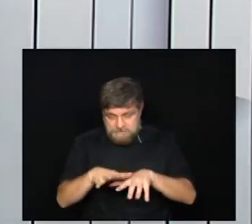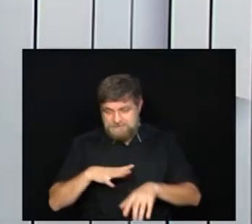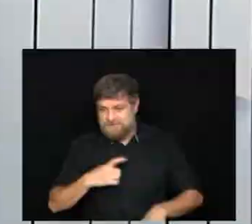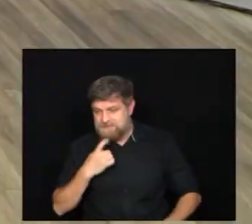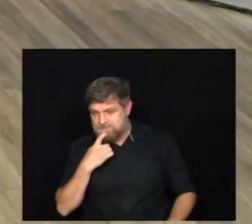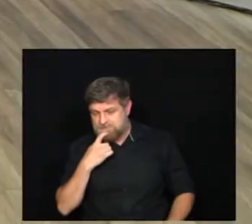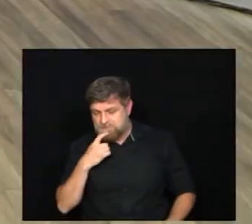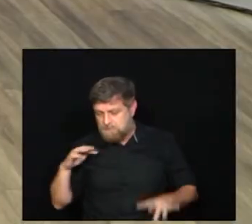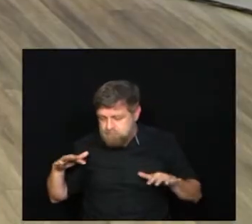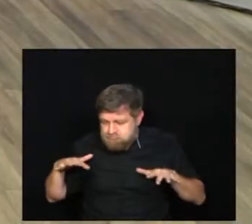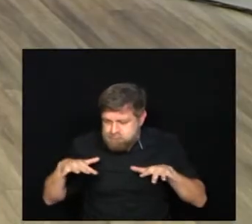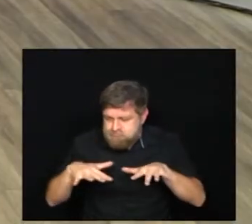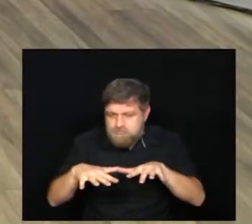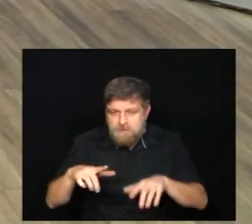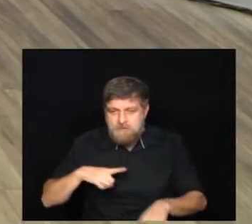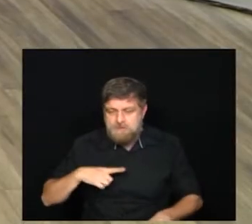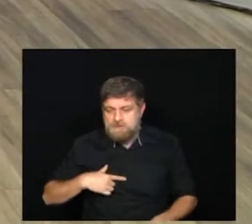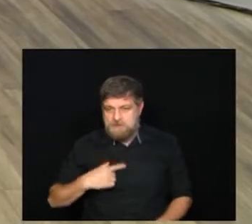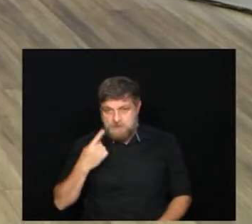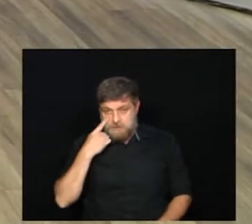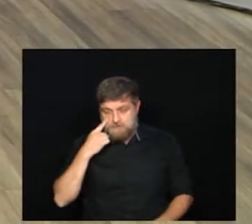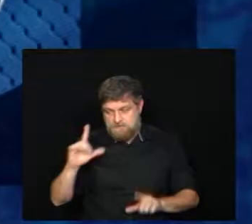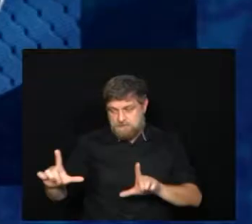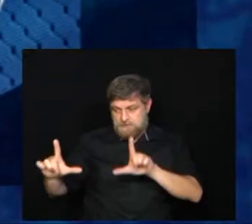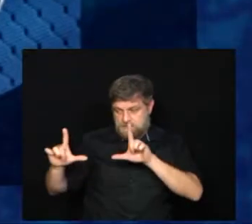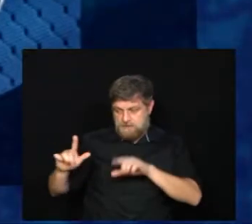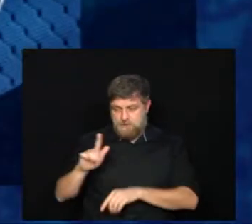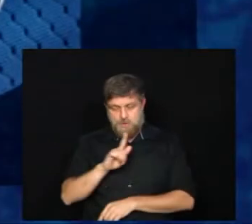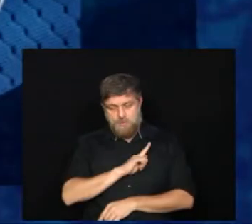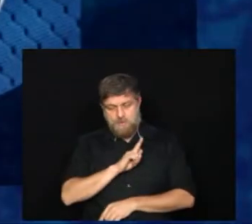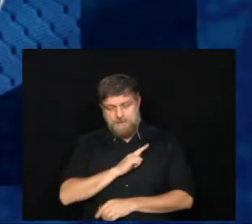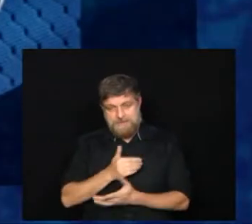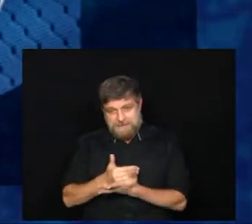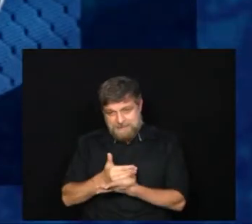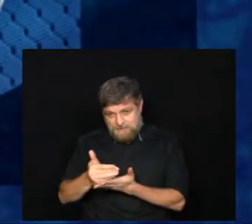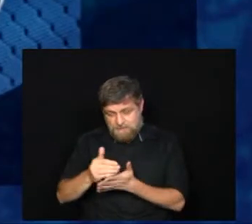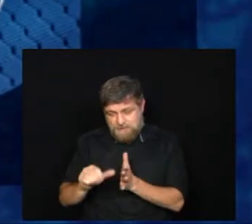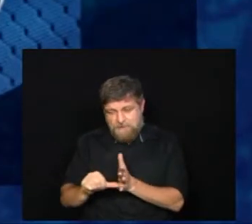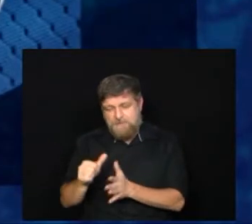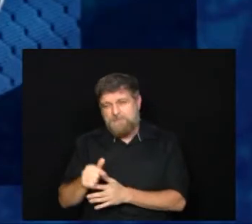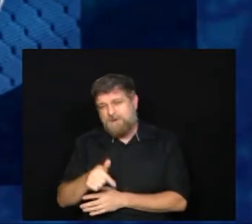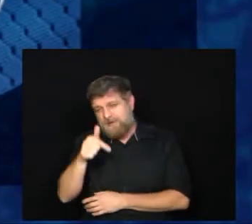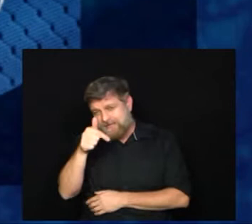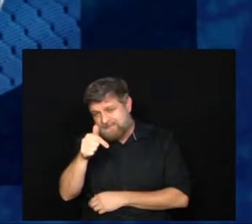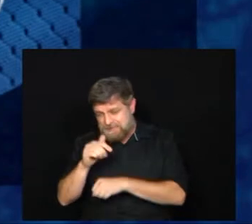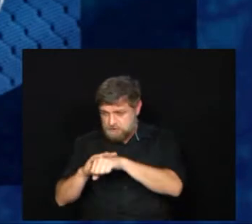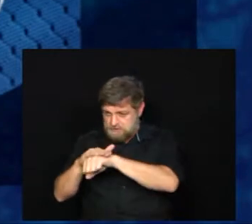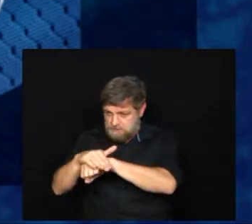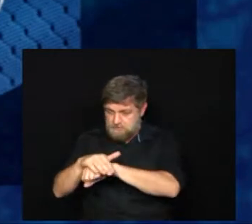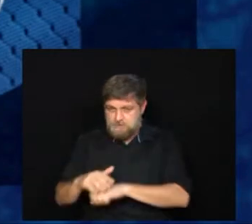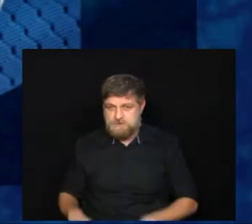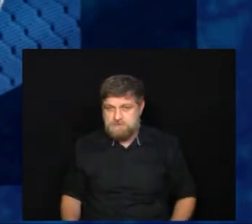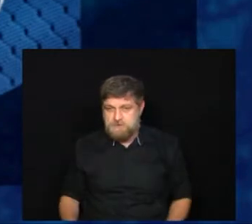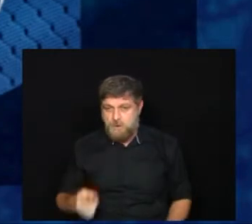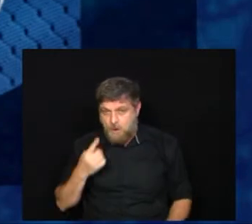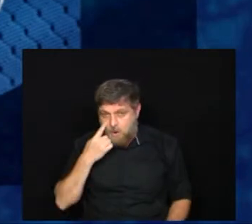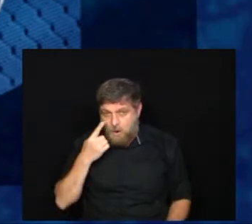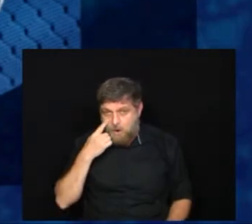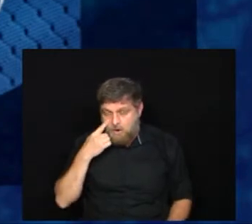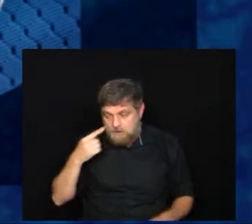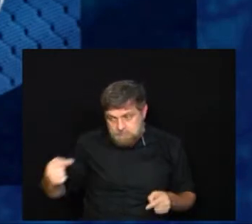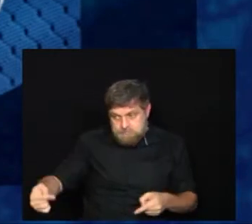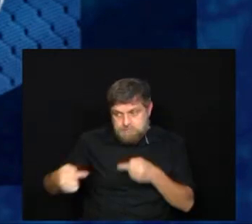Aqui na minha tela, pela ordem cronológica, o Guarani entra em campo primeiro às 7h. E olha que